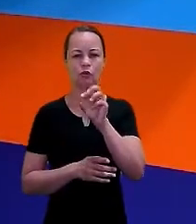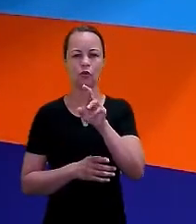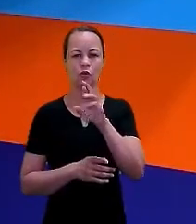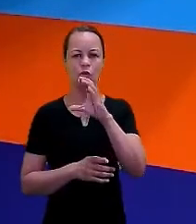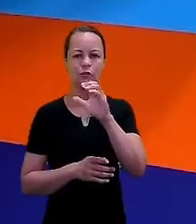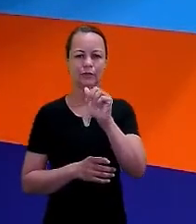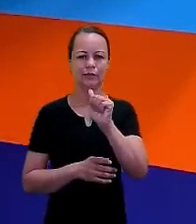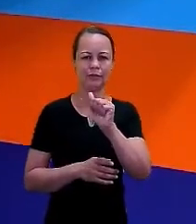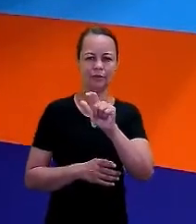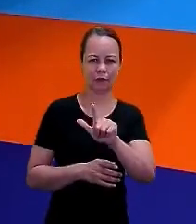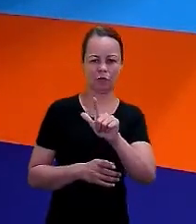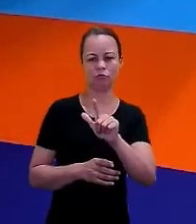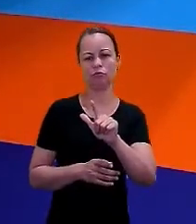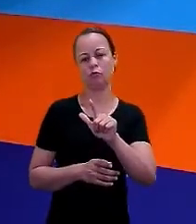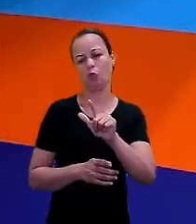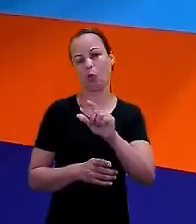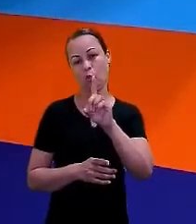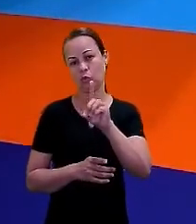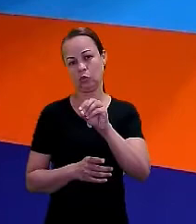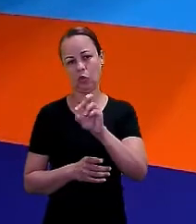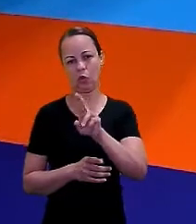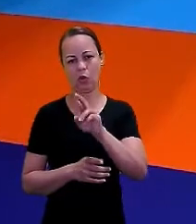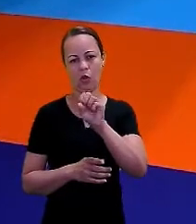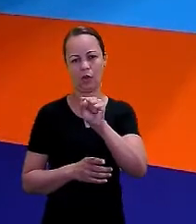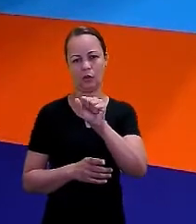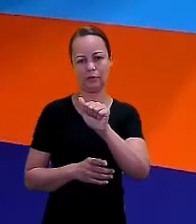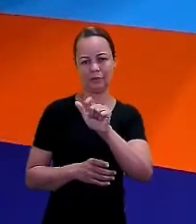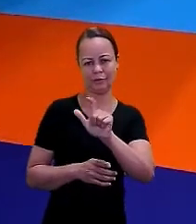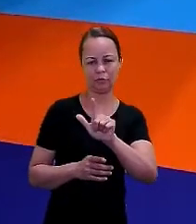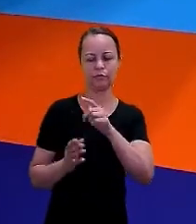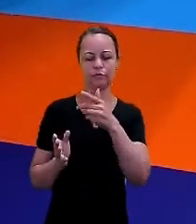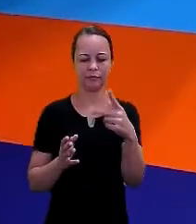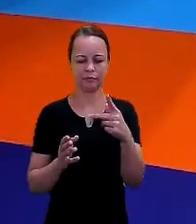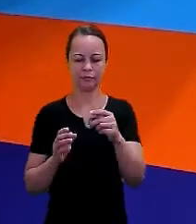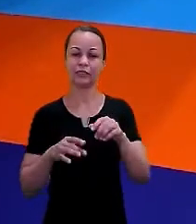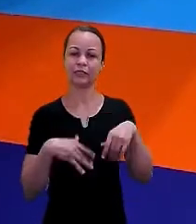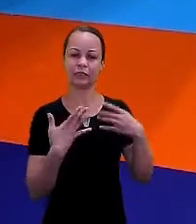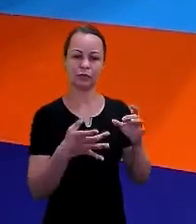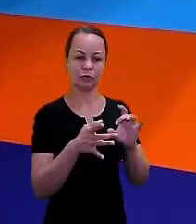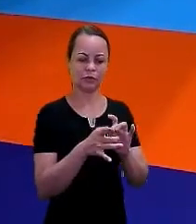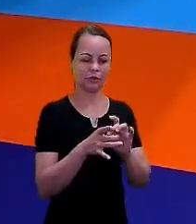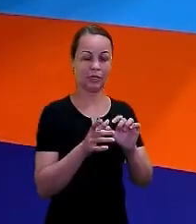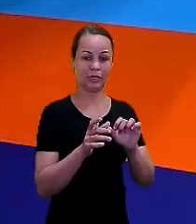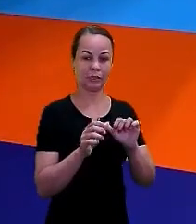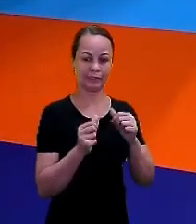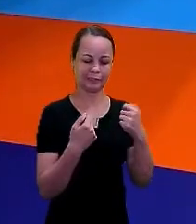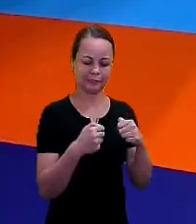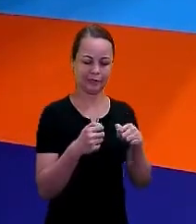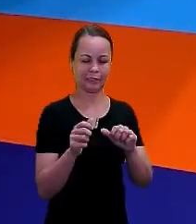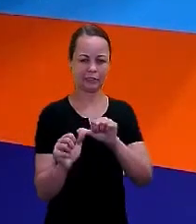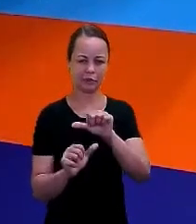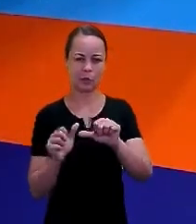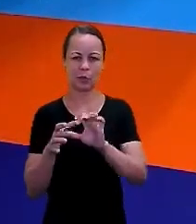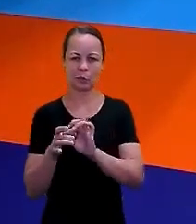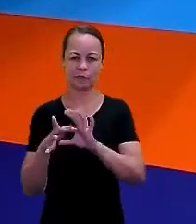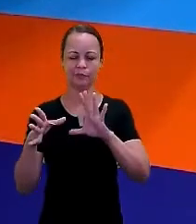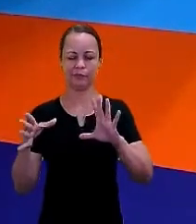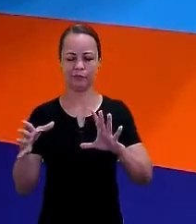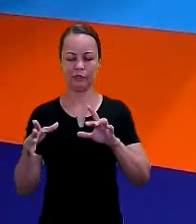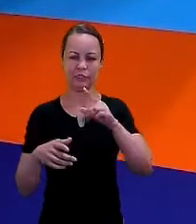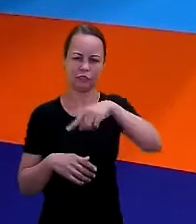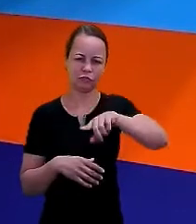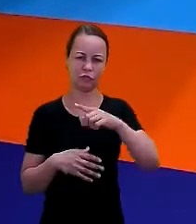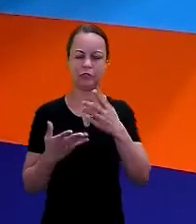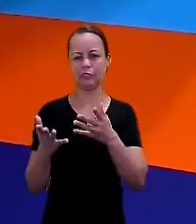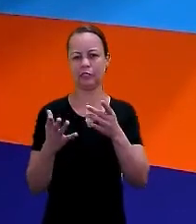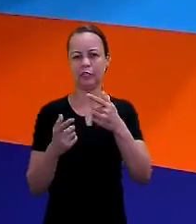informação relevante e importante para justamente tirar do reino da necessidade para o reino da liberdade. E você pode dizer com letras garrafais, pequeno